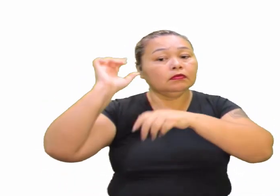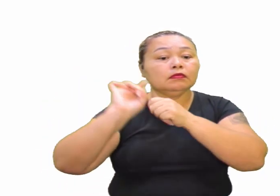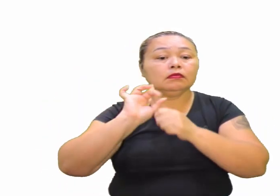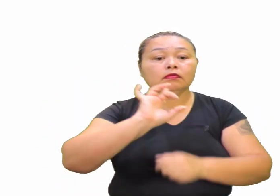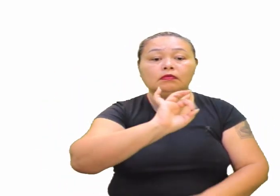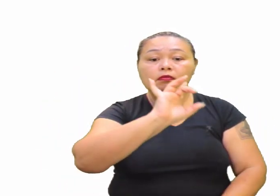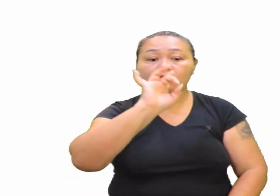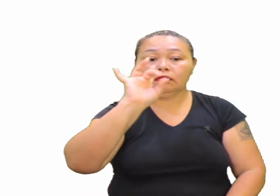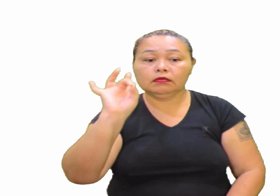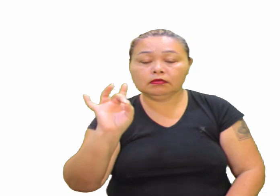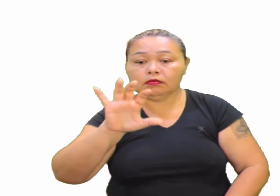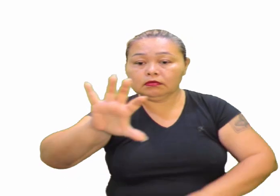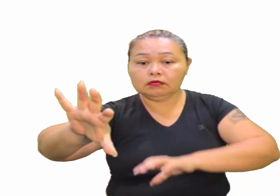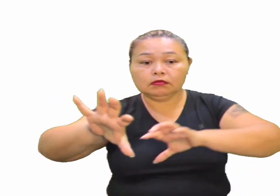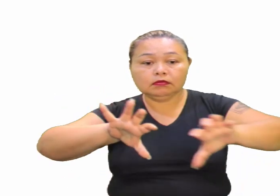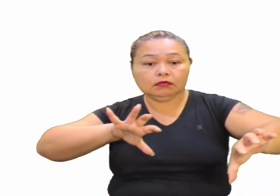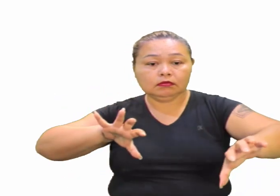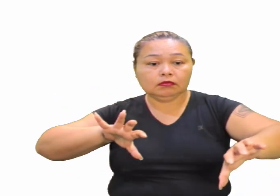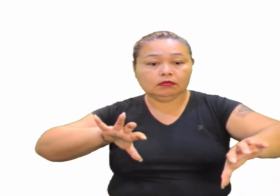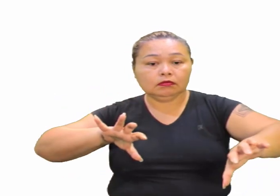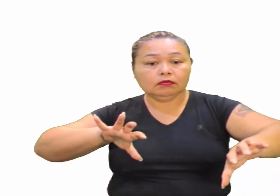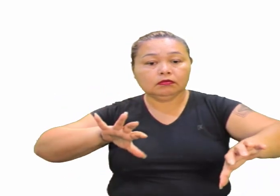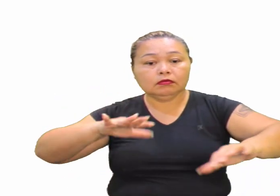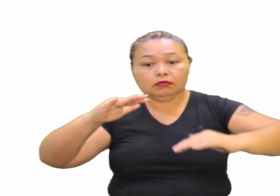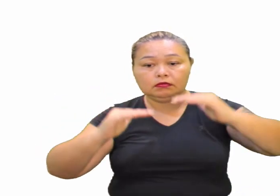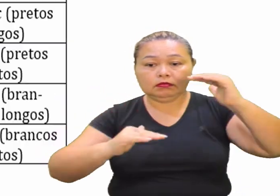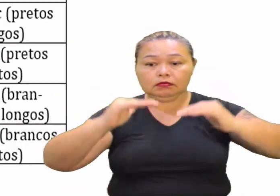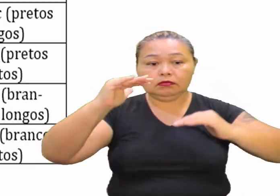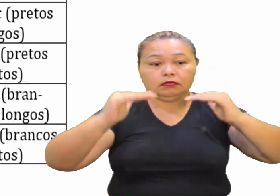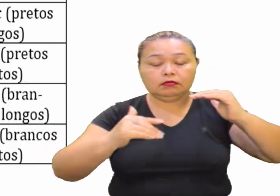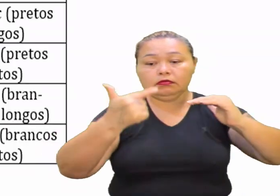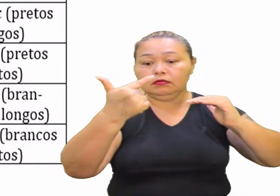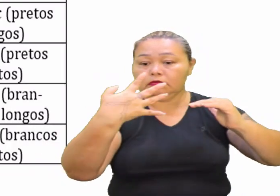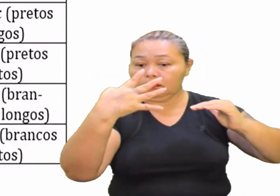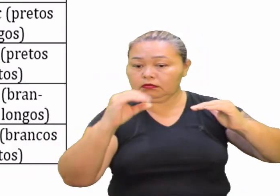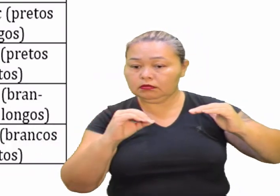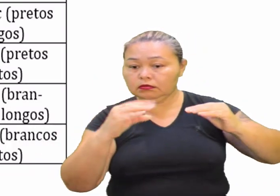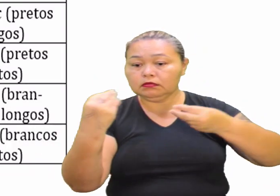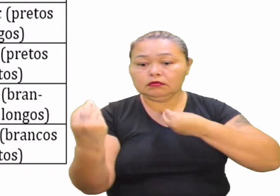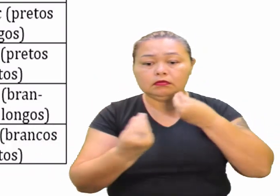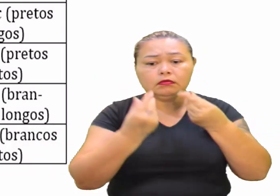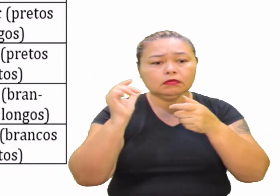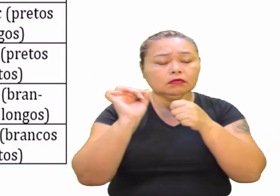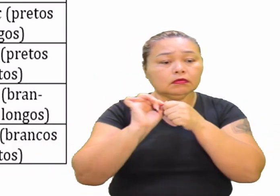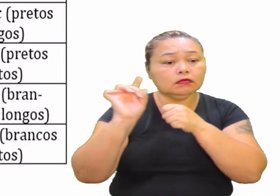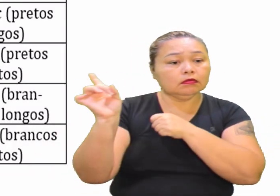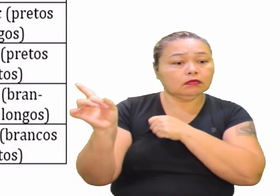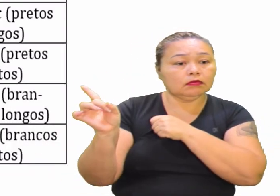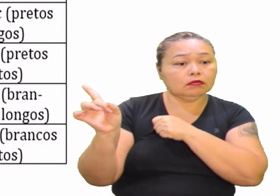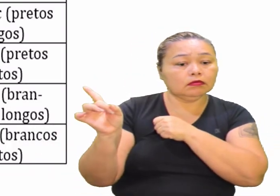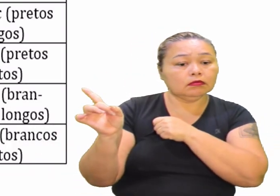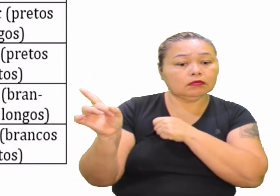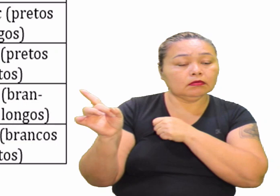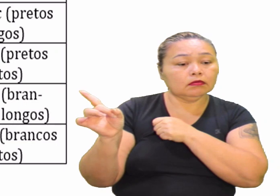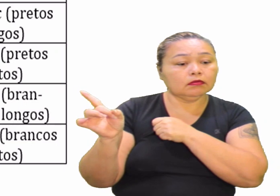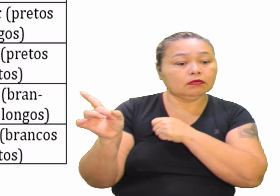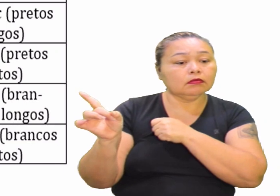cada segregação independente, na proporção de 240. Como é que fica isso, professor? Aí,